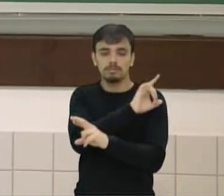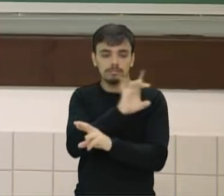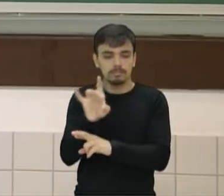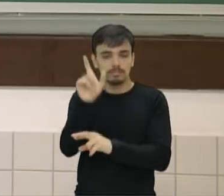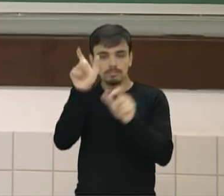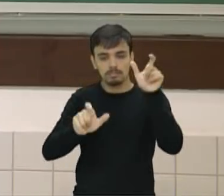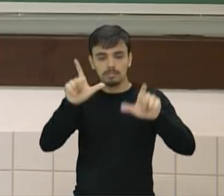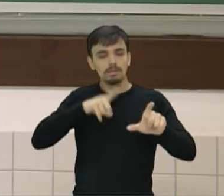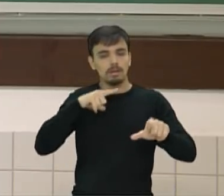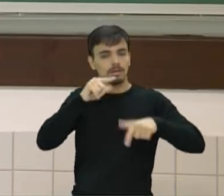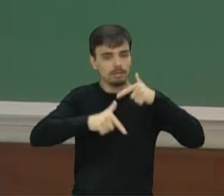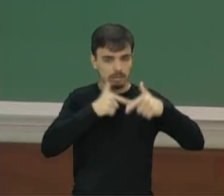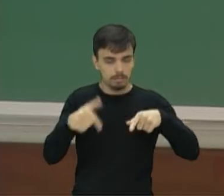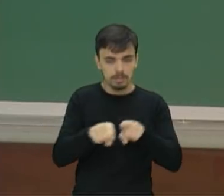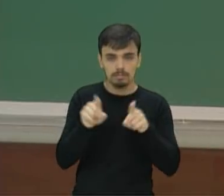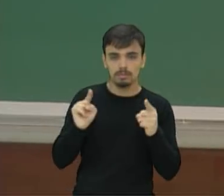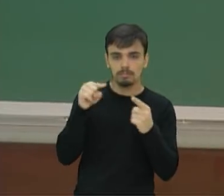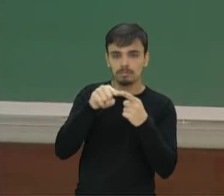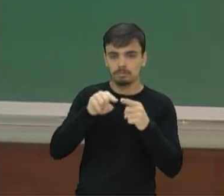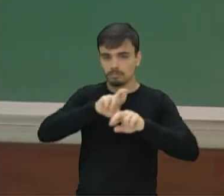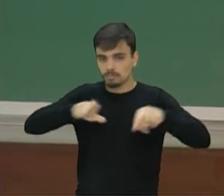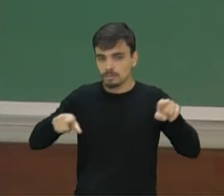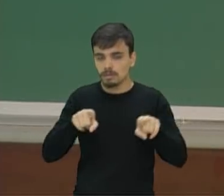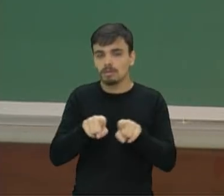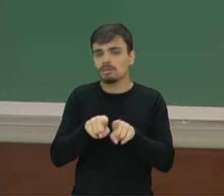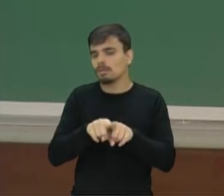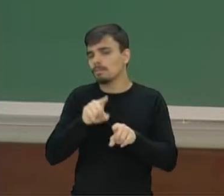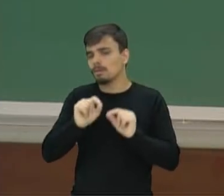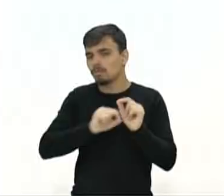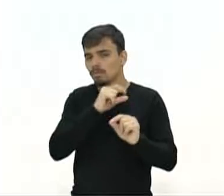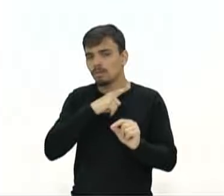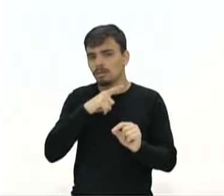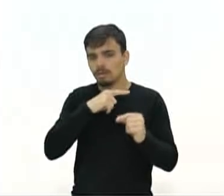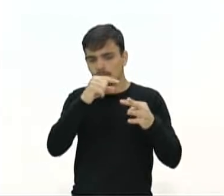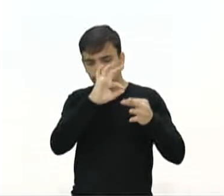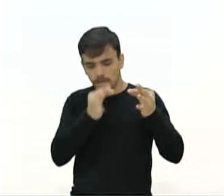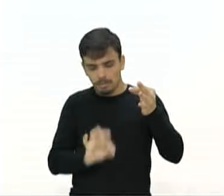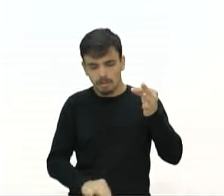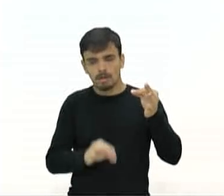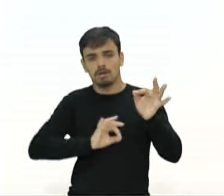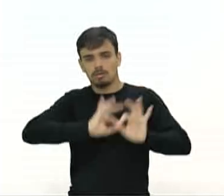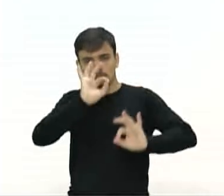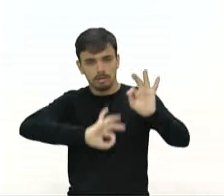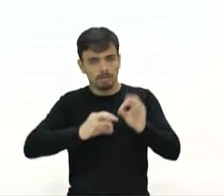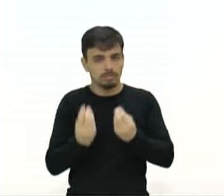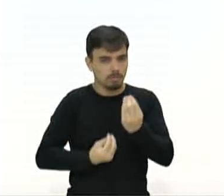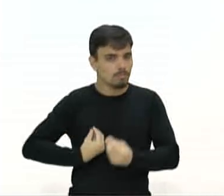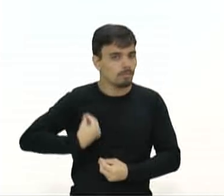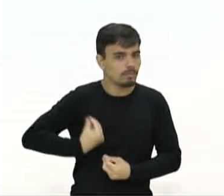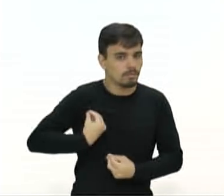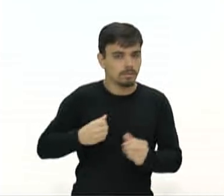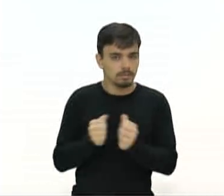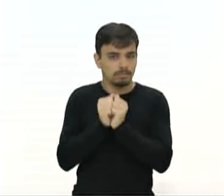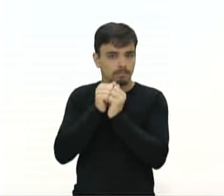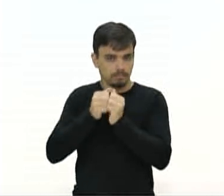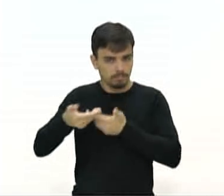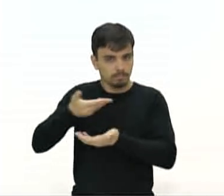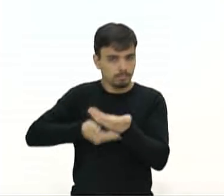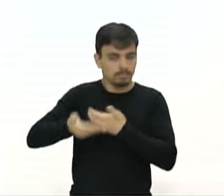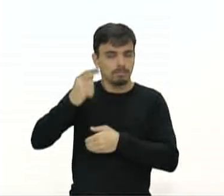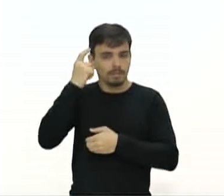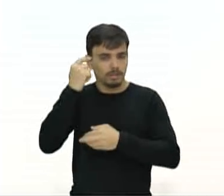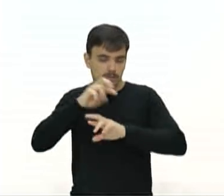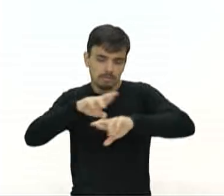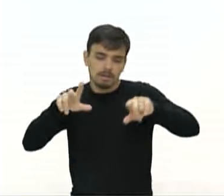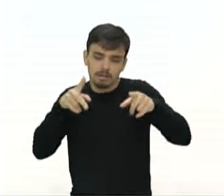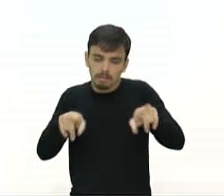uma profissão e uma função diferente. E eles passam todo o enredo pensando e organizando essa convivência, mesmo pensando diferente. De